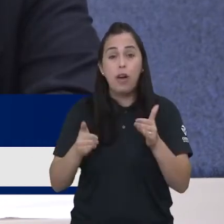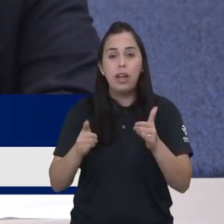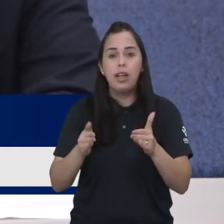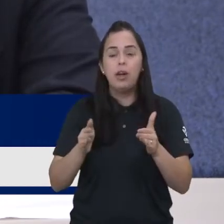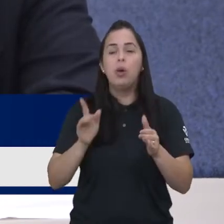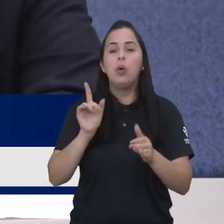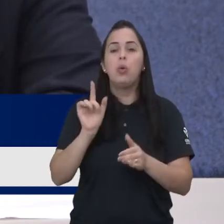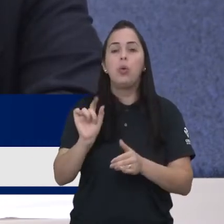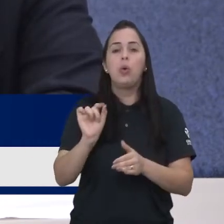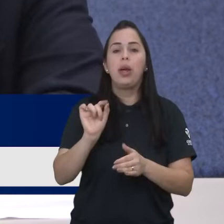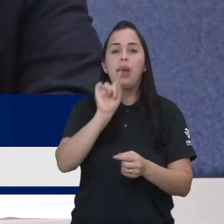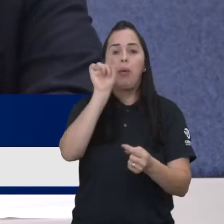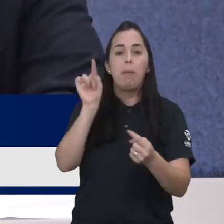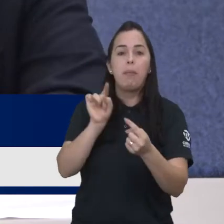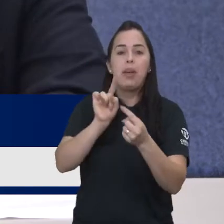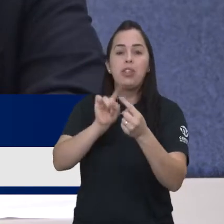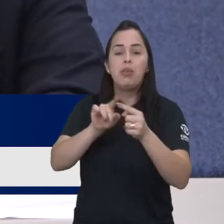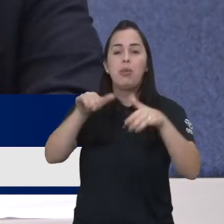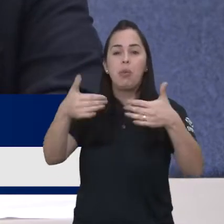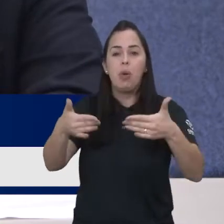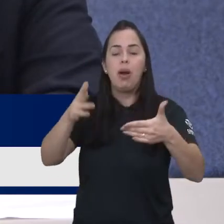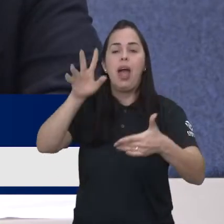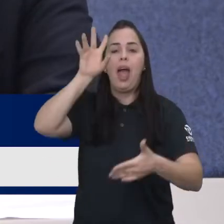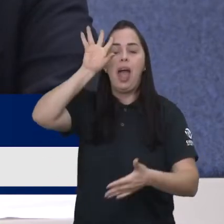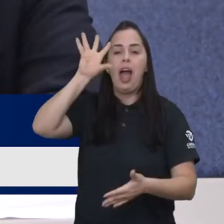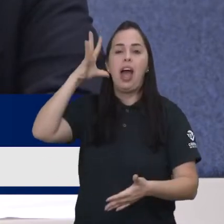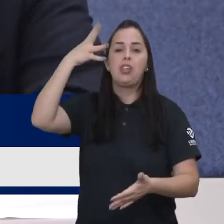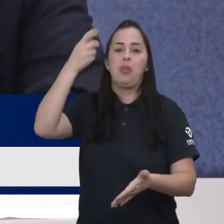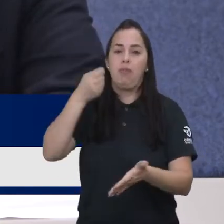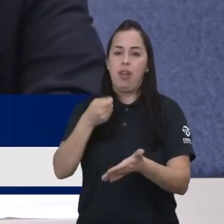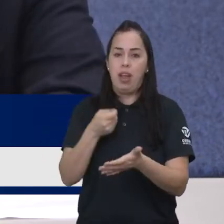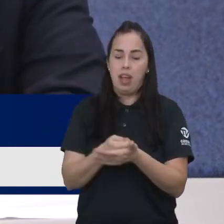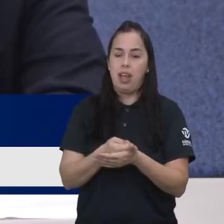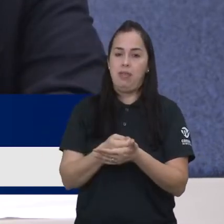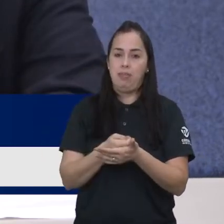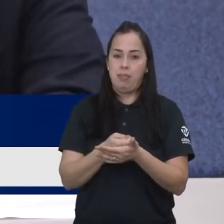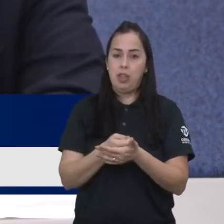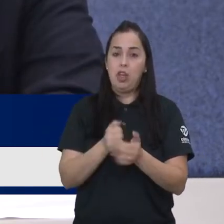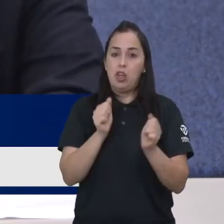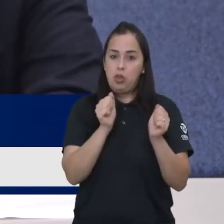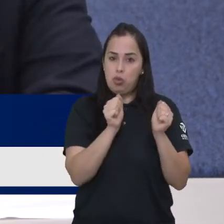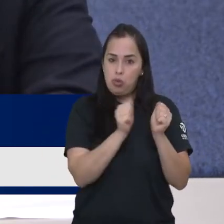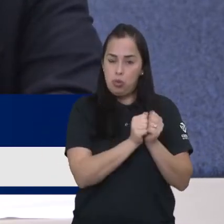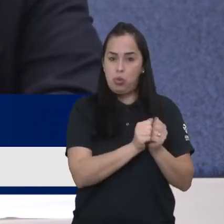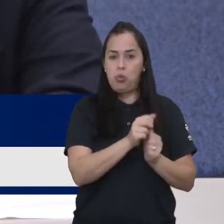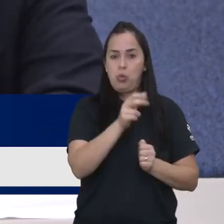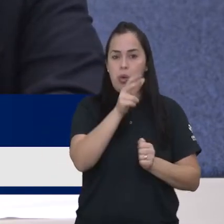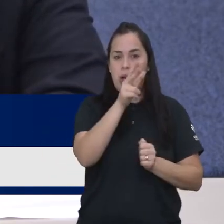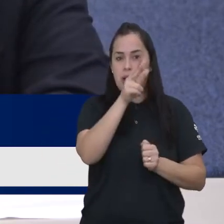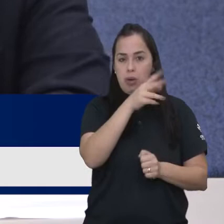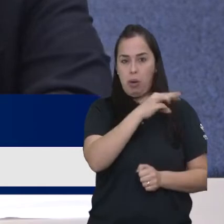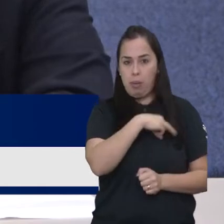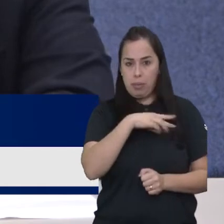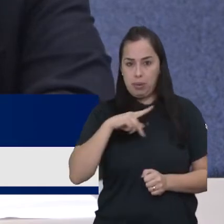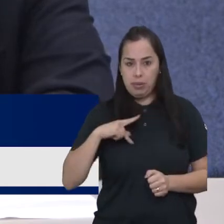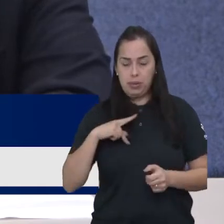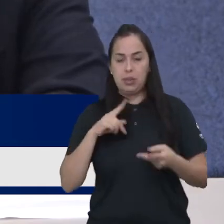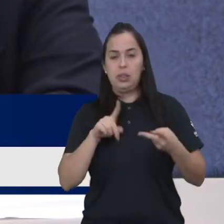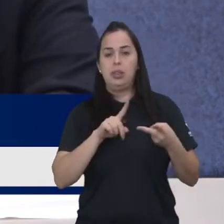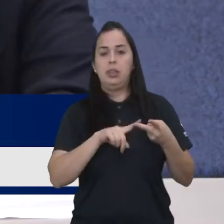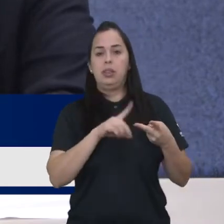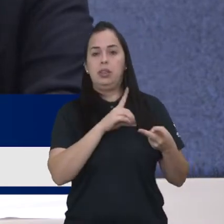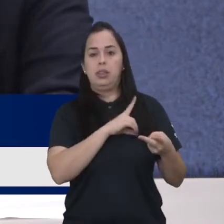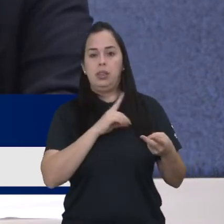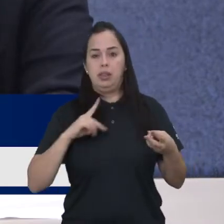na solução do problema, junto com Defensoria, Ministério Público e Prefeitura de São José dos Campos, junto